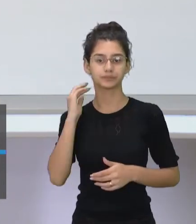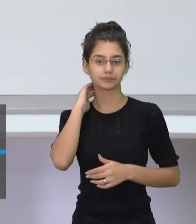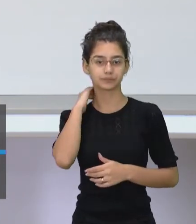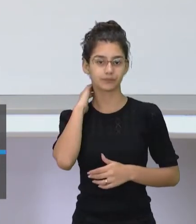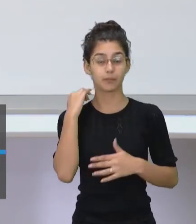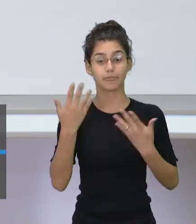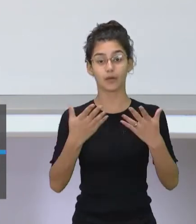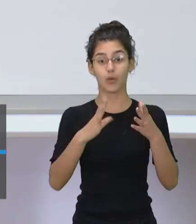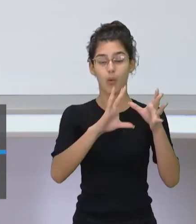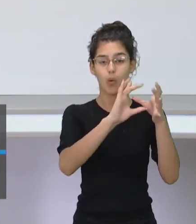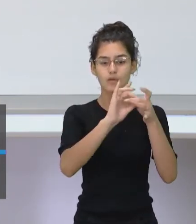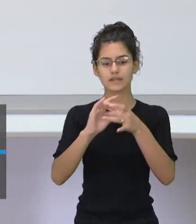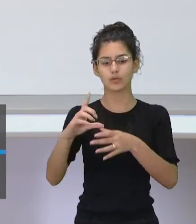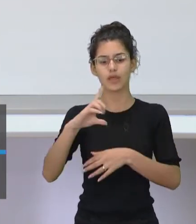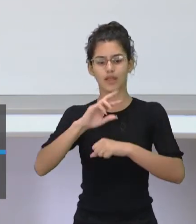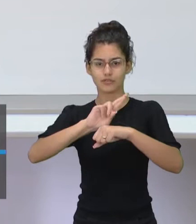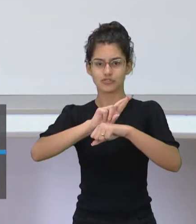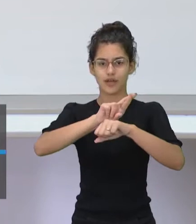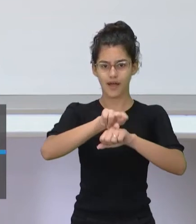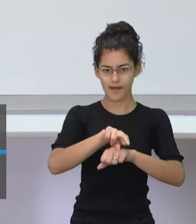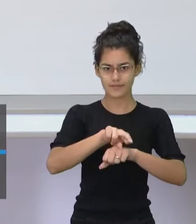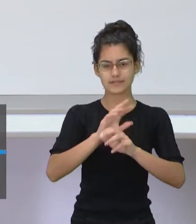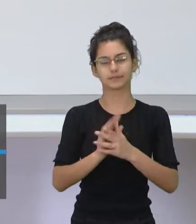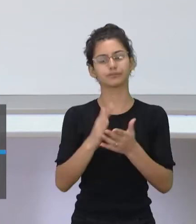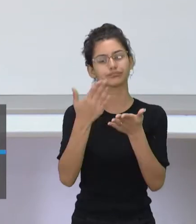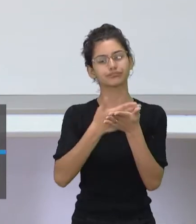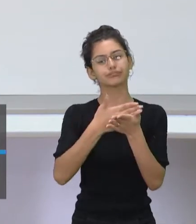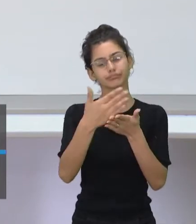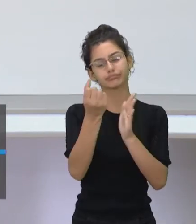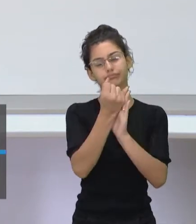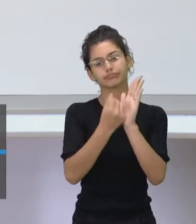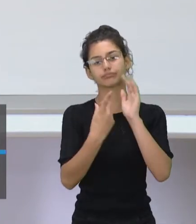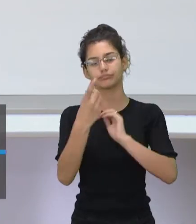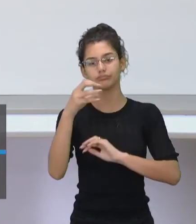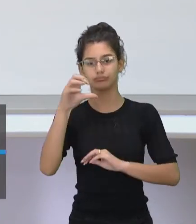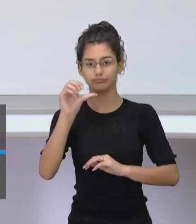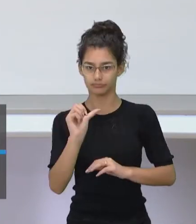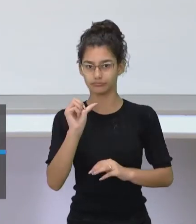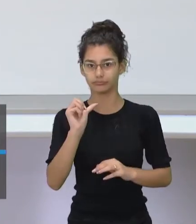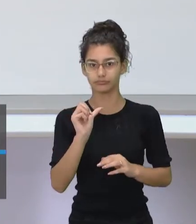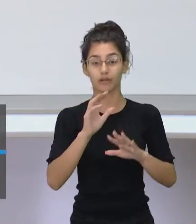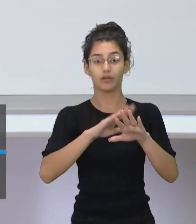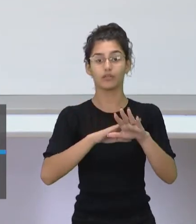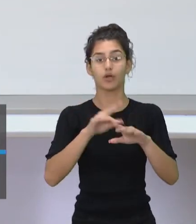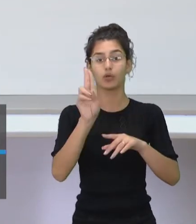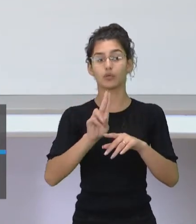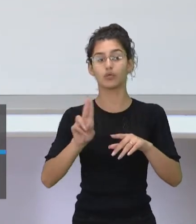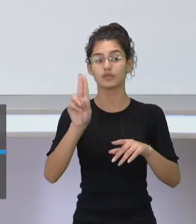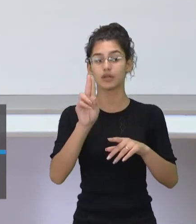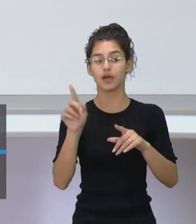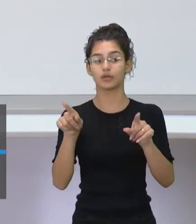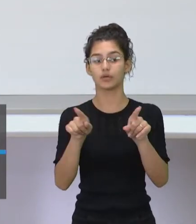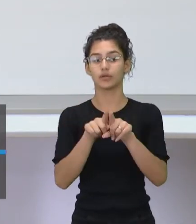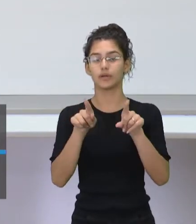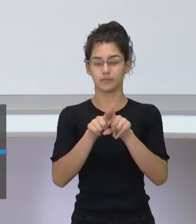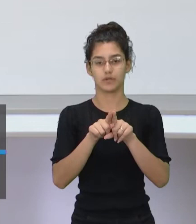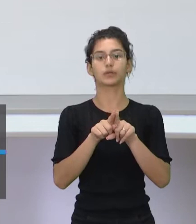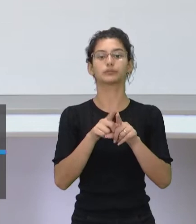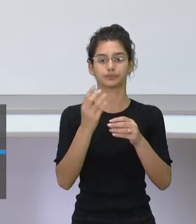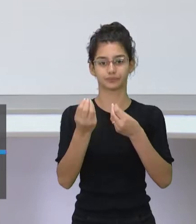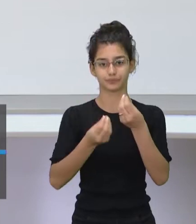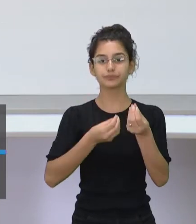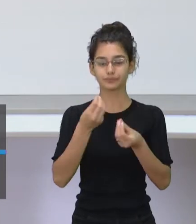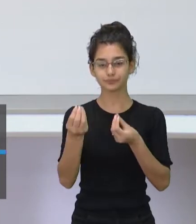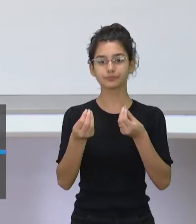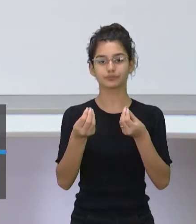esse conceito de raça, ele começa lá no século XIX e ele foi utilizado com